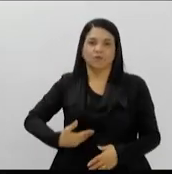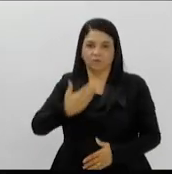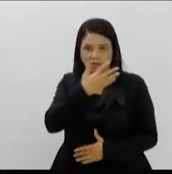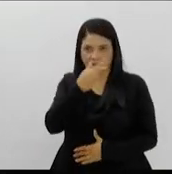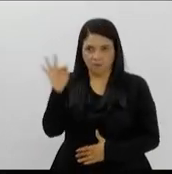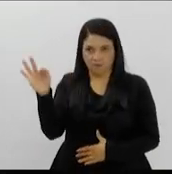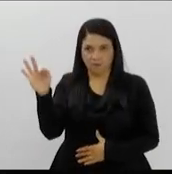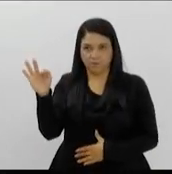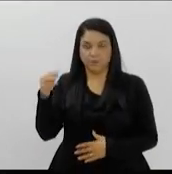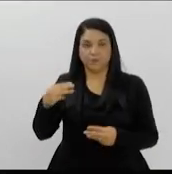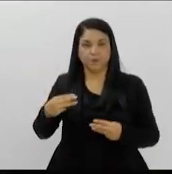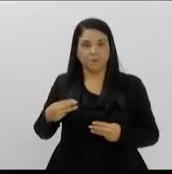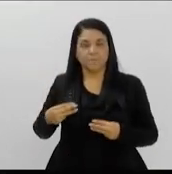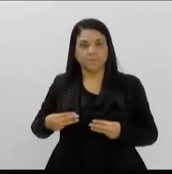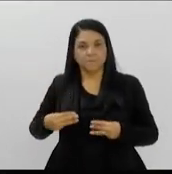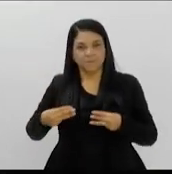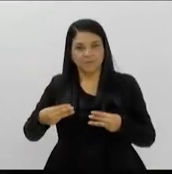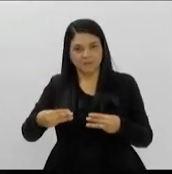O ministro